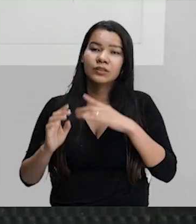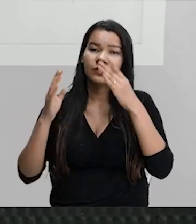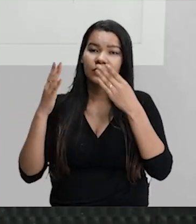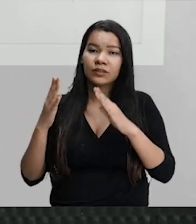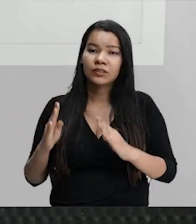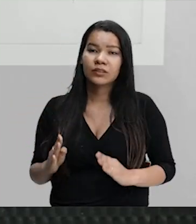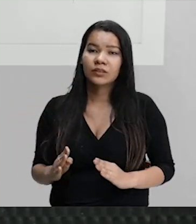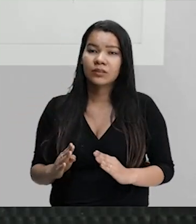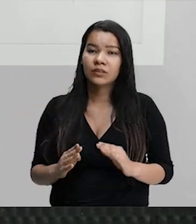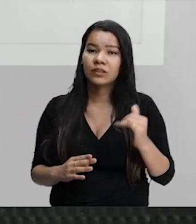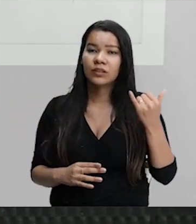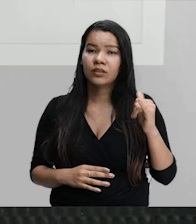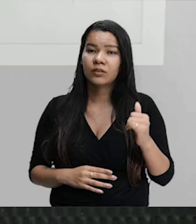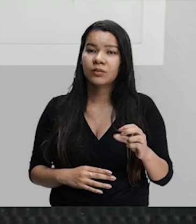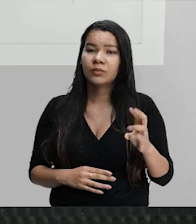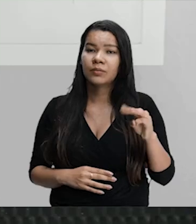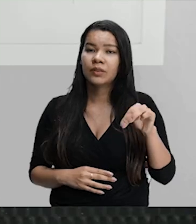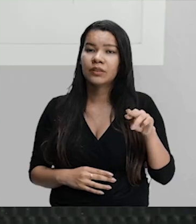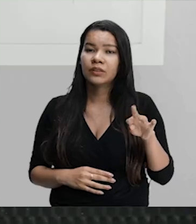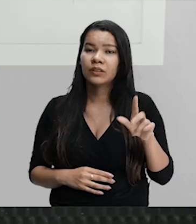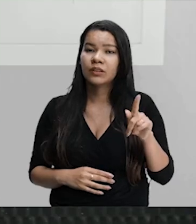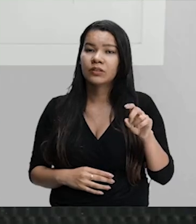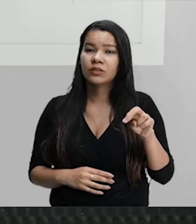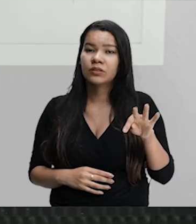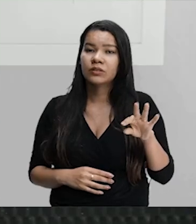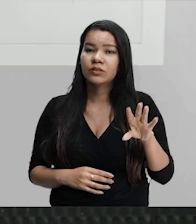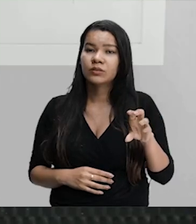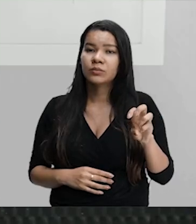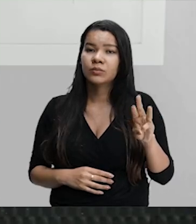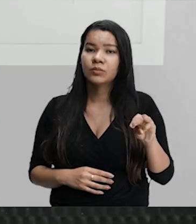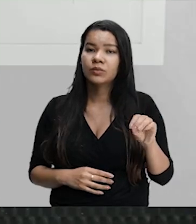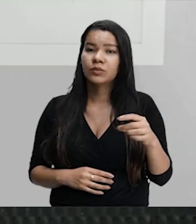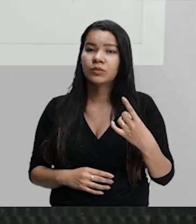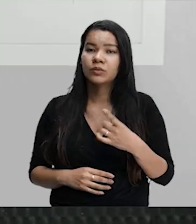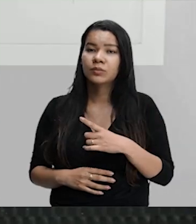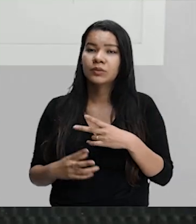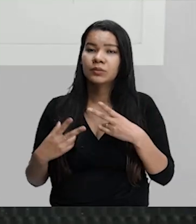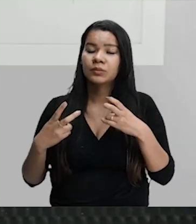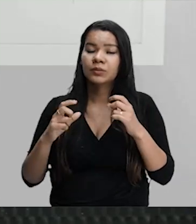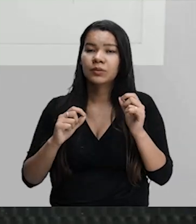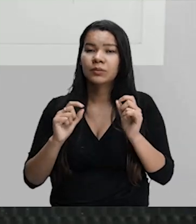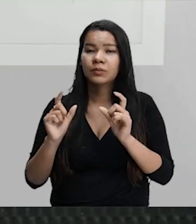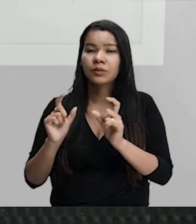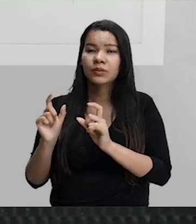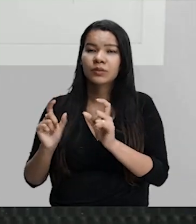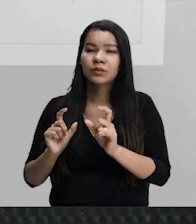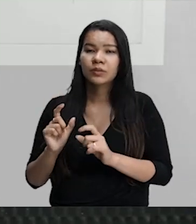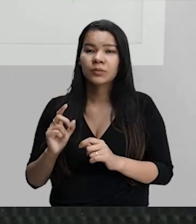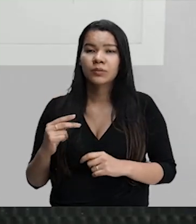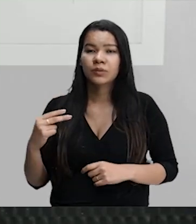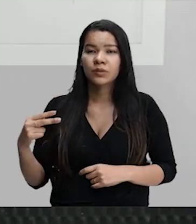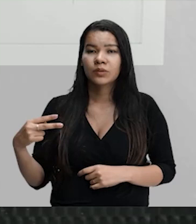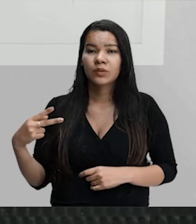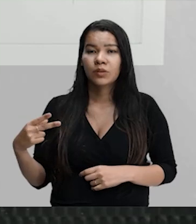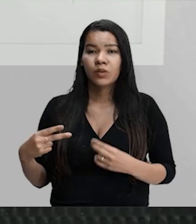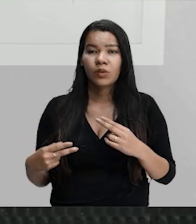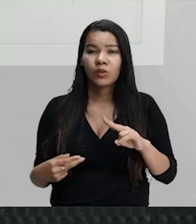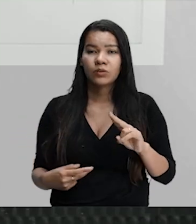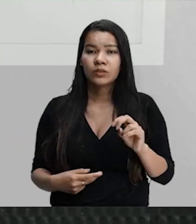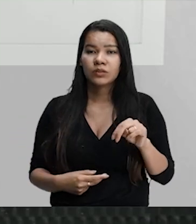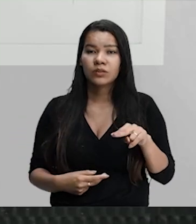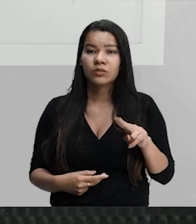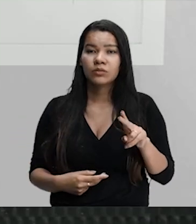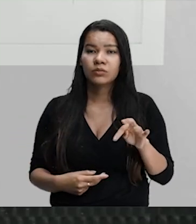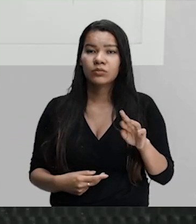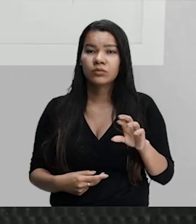eletromagnetismo, nós vamos perceber que essas partículas positivas, que são os prótons, e os nêutrons, que são partículas descarregadas,